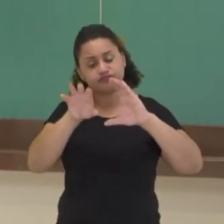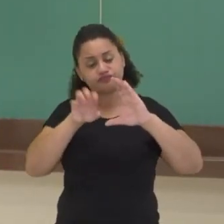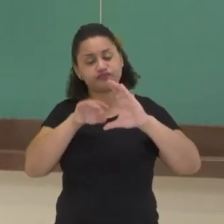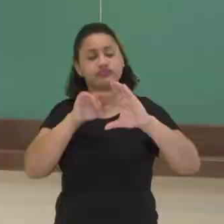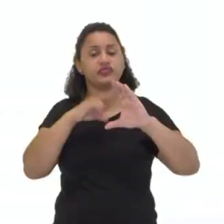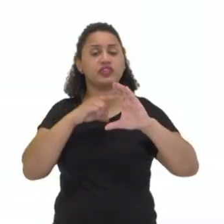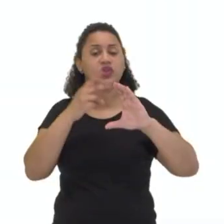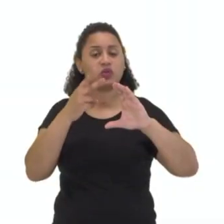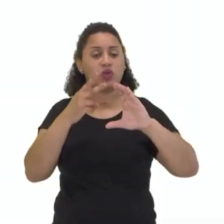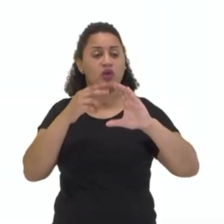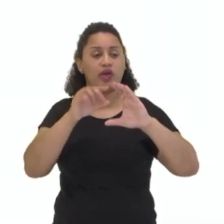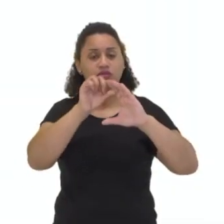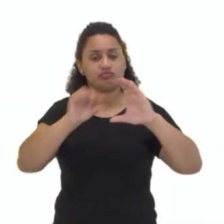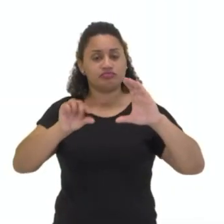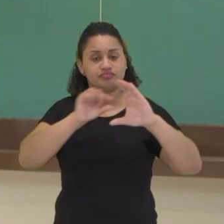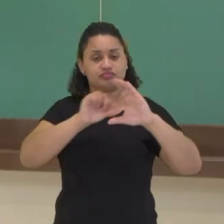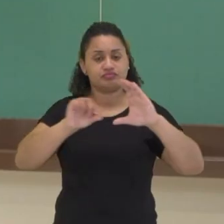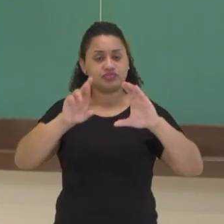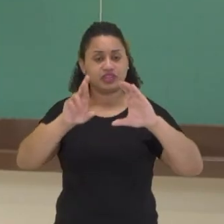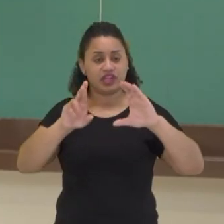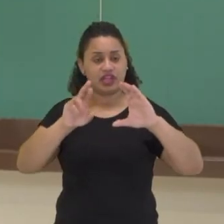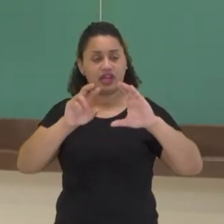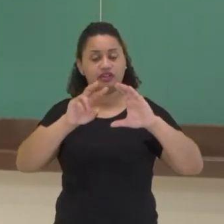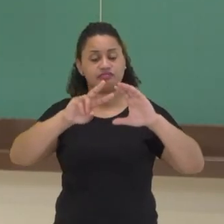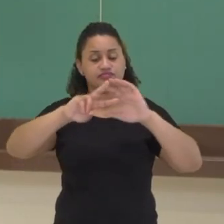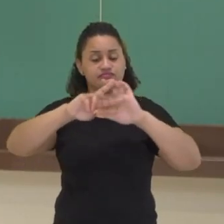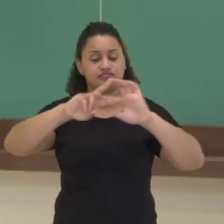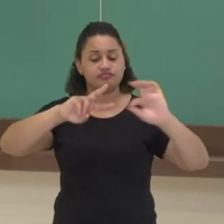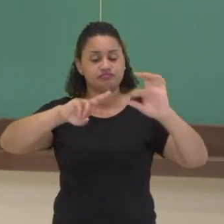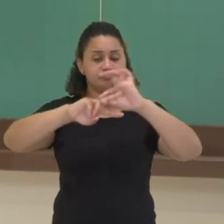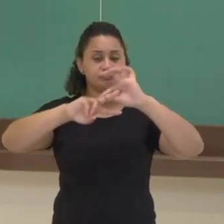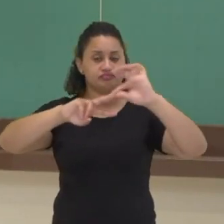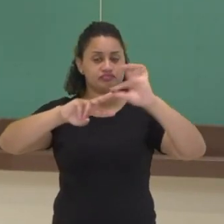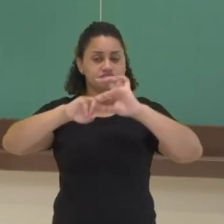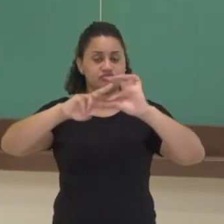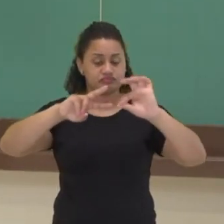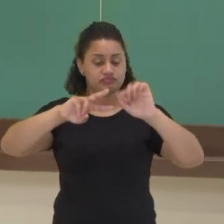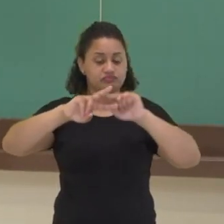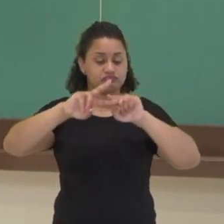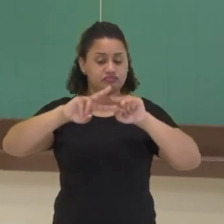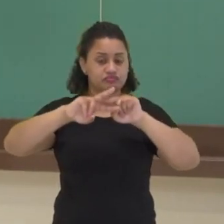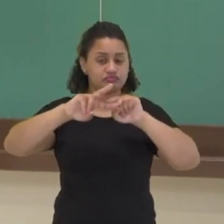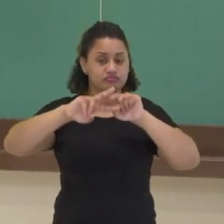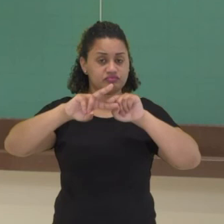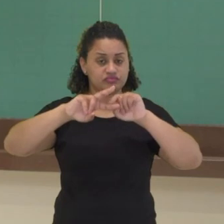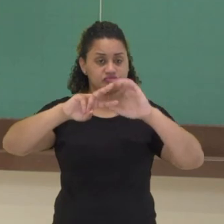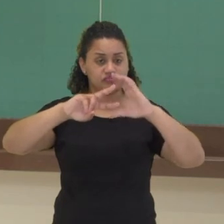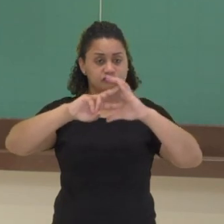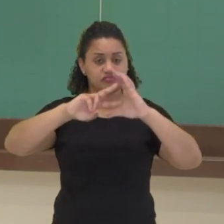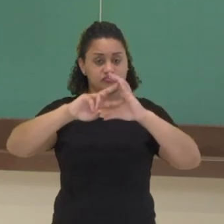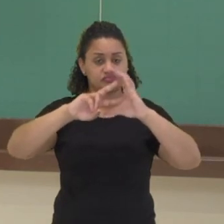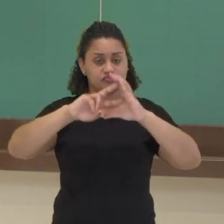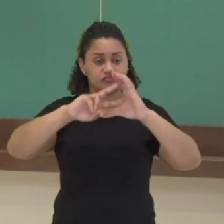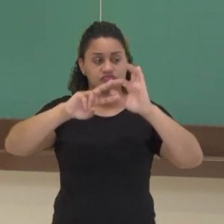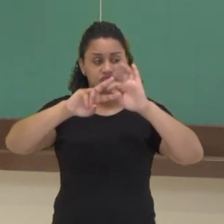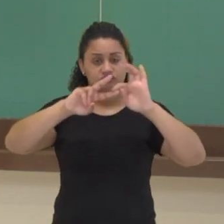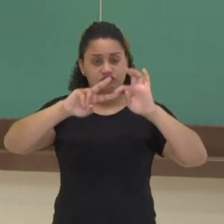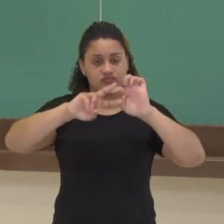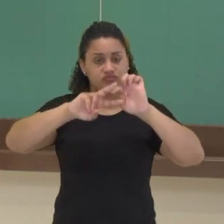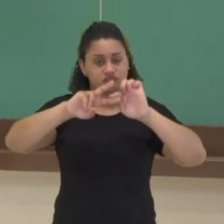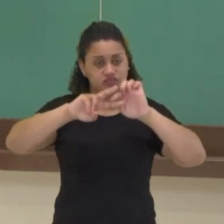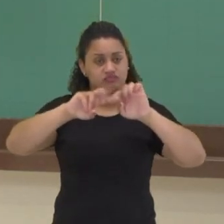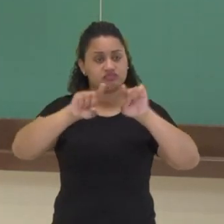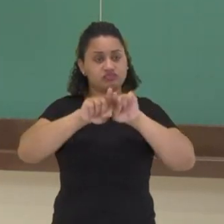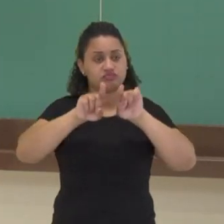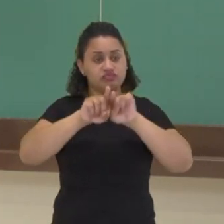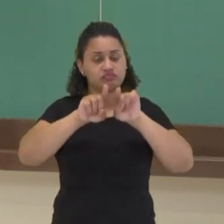2 raios. Tenho este ângulo que faz parte desse setor circular e ainda esse